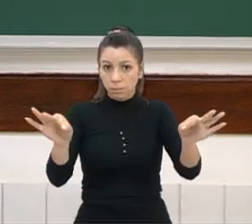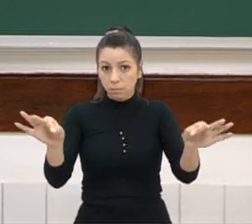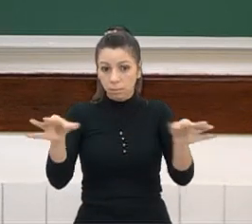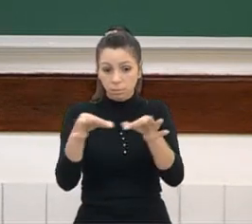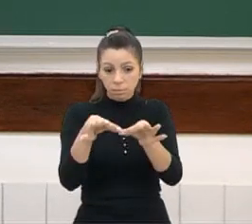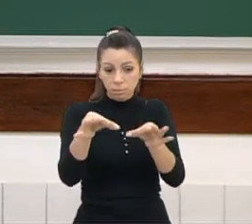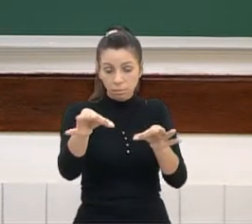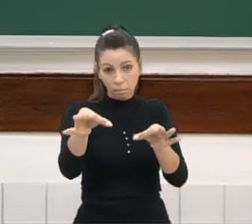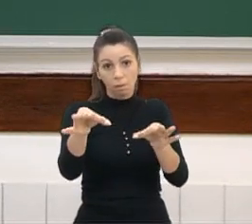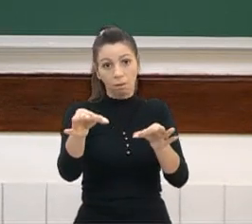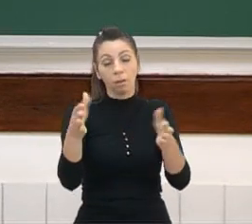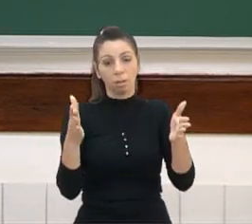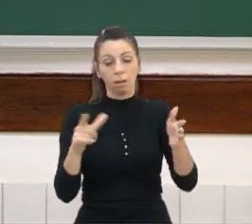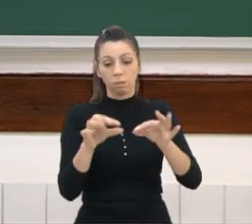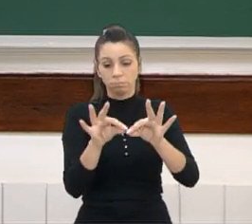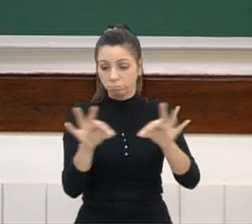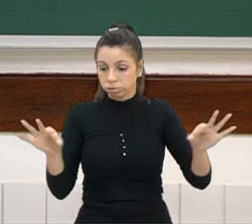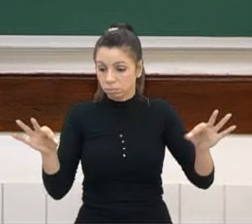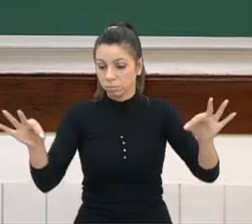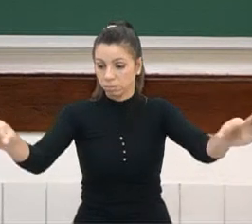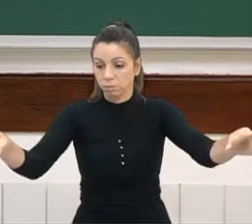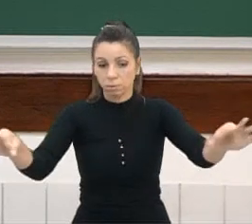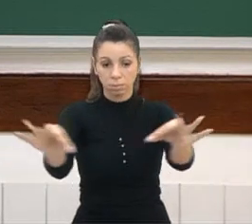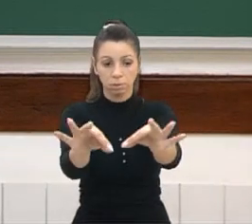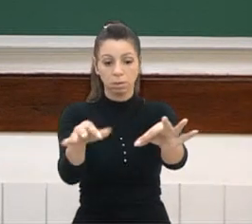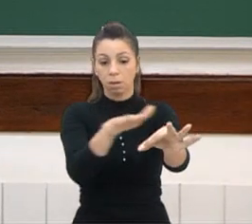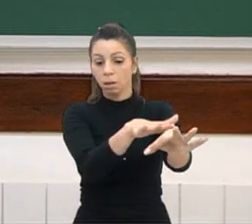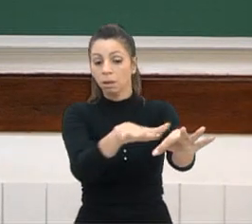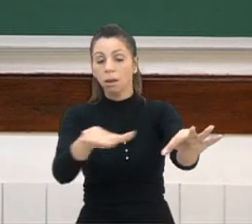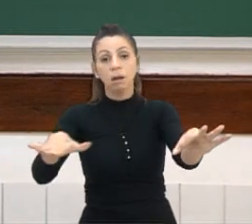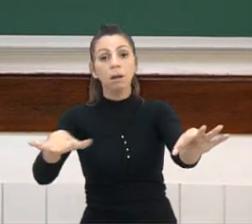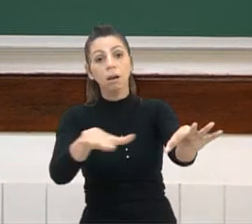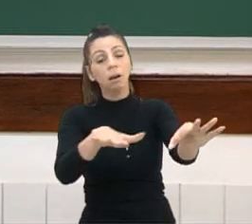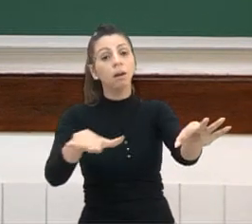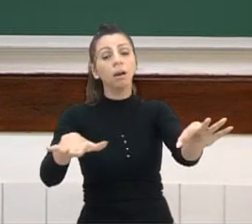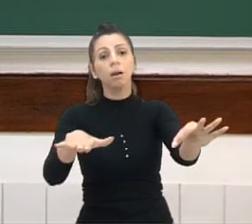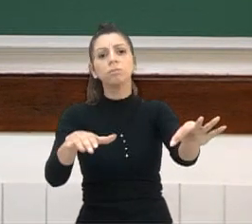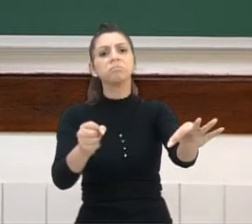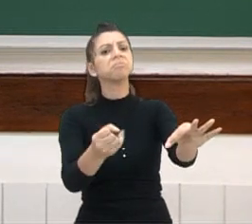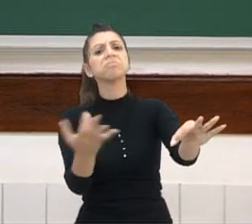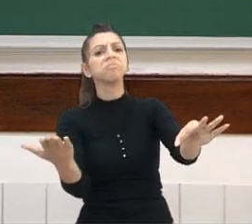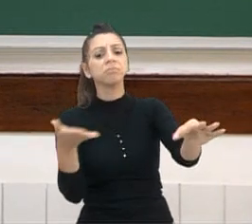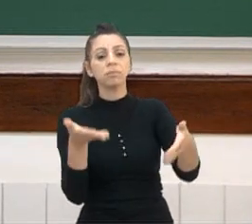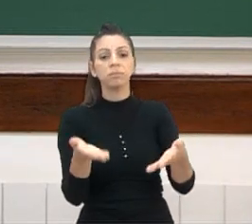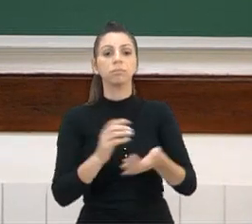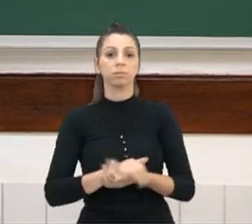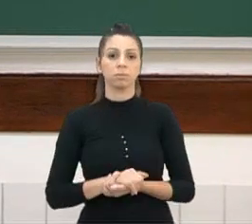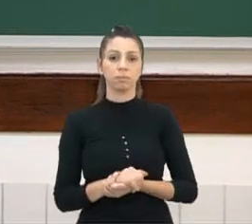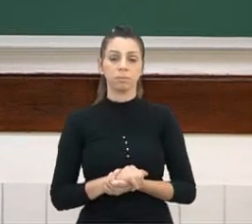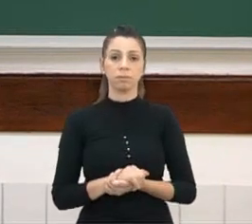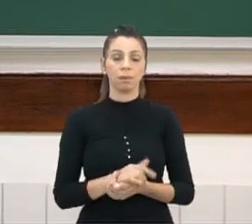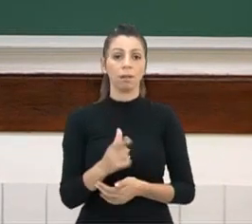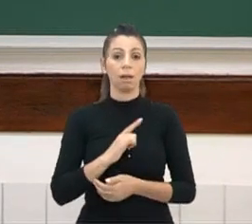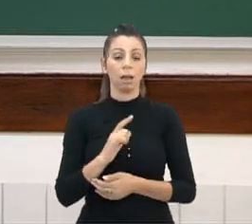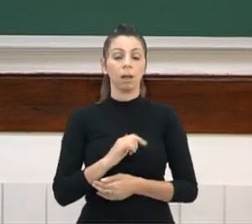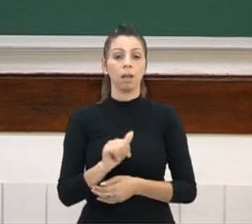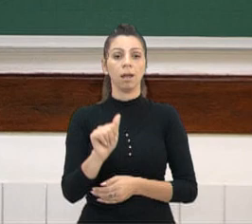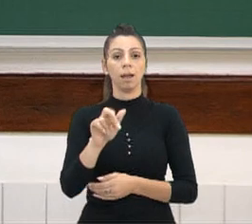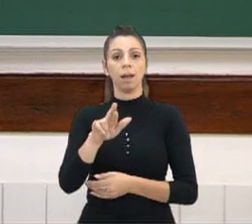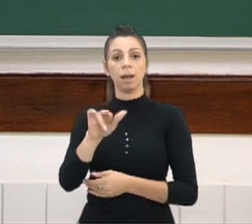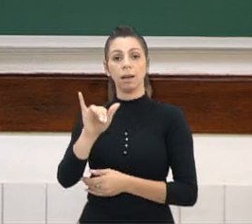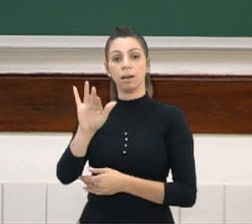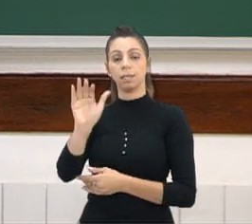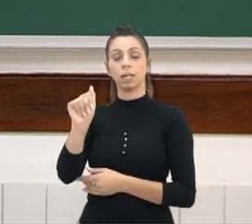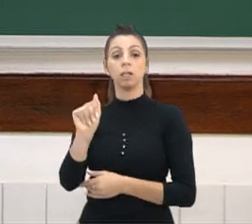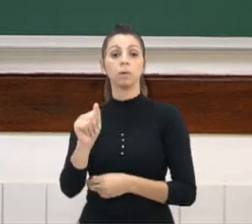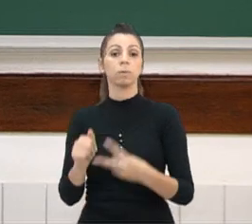um contorno e você vai dizer o tamanho dela. Medida da superfície é exatamente isso. E nós vamos usar duas áreas bem